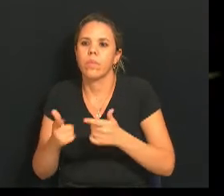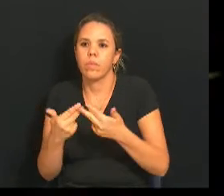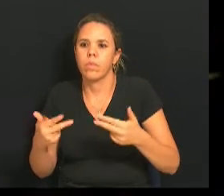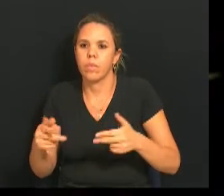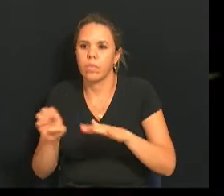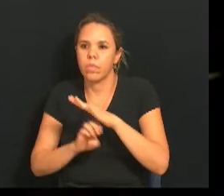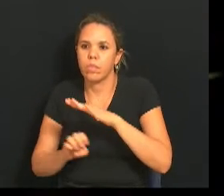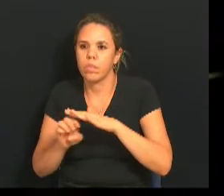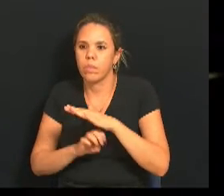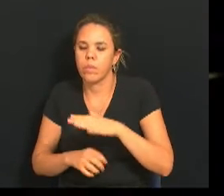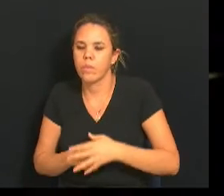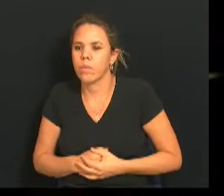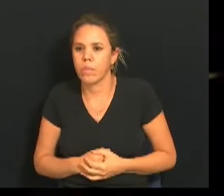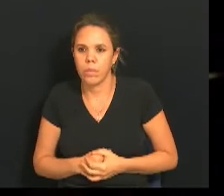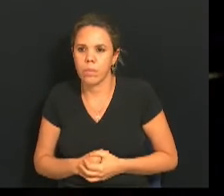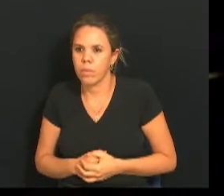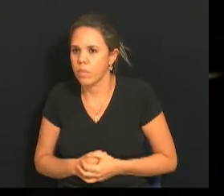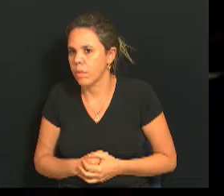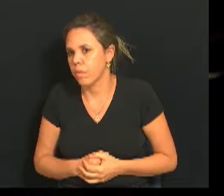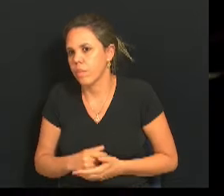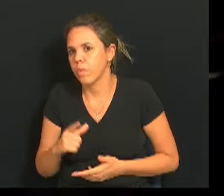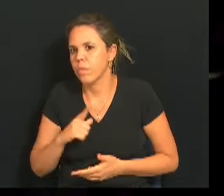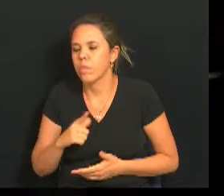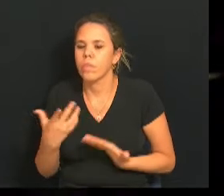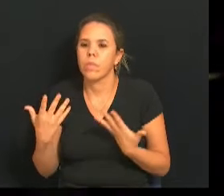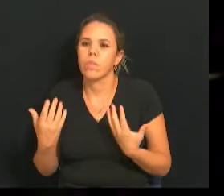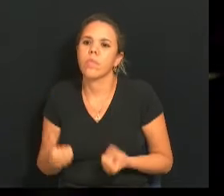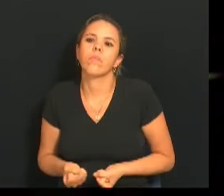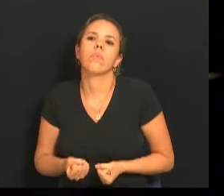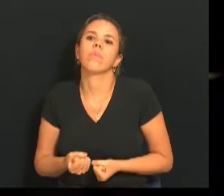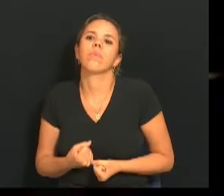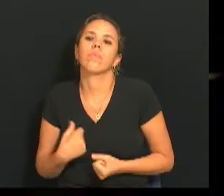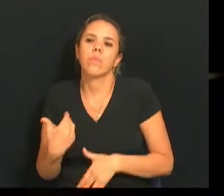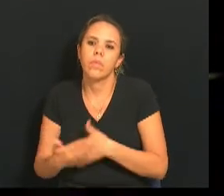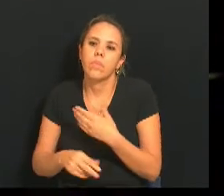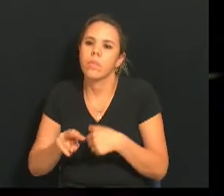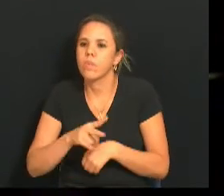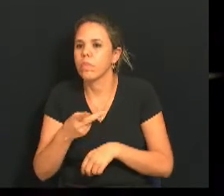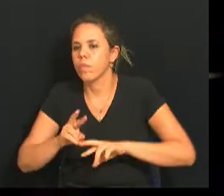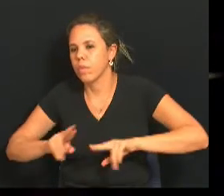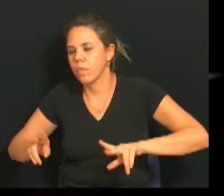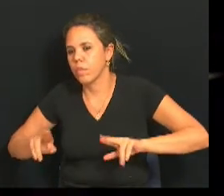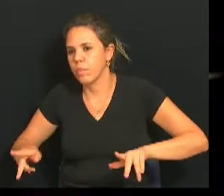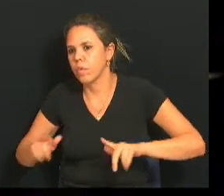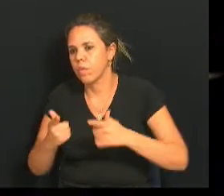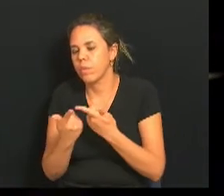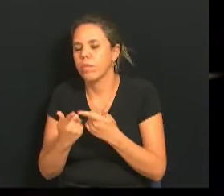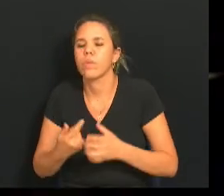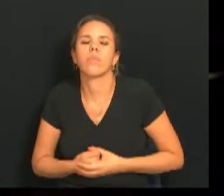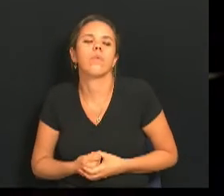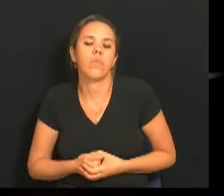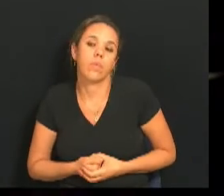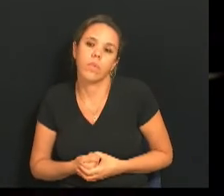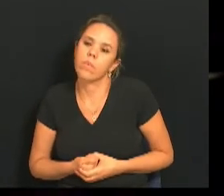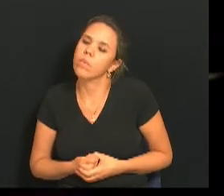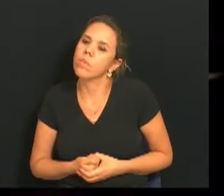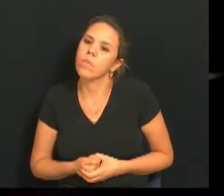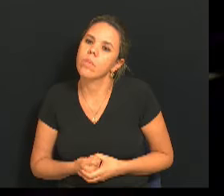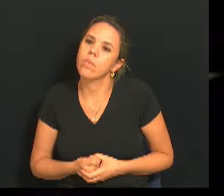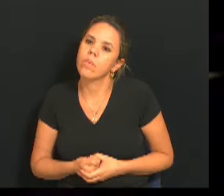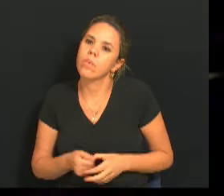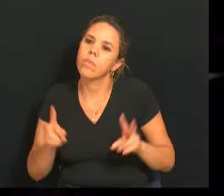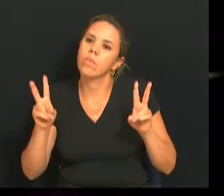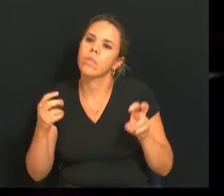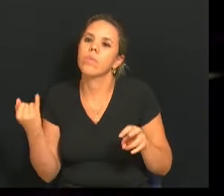empresarial, elas têm uma concepção que vai na contramão dos processos de gestão democrática, e esse é um tema